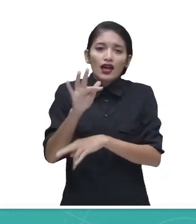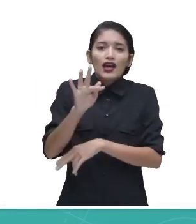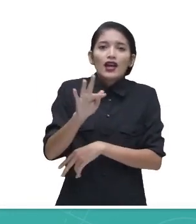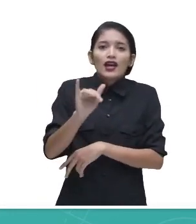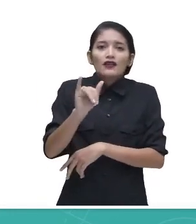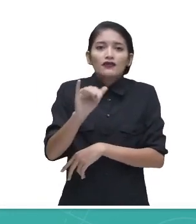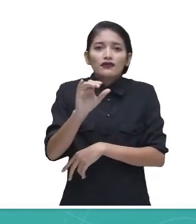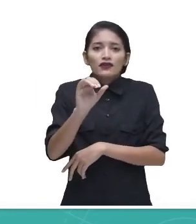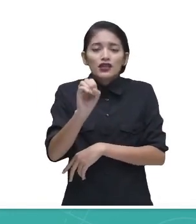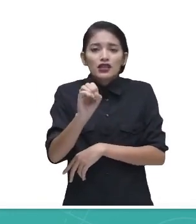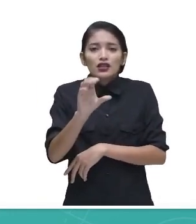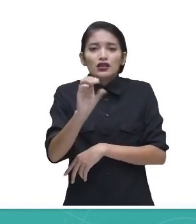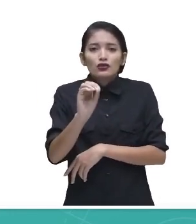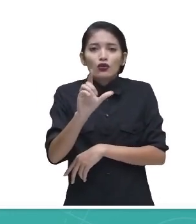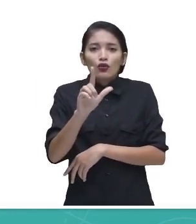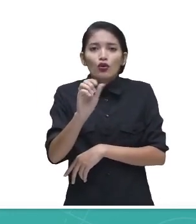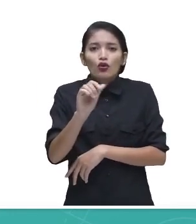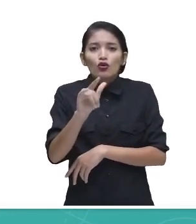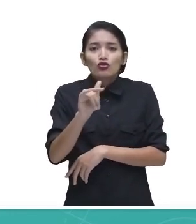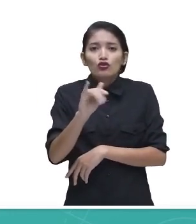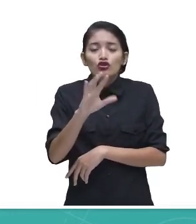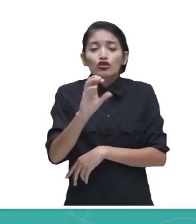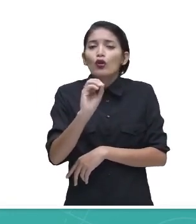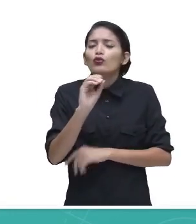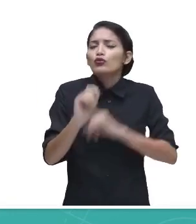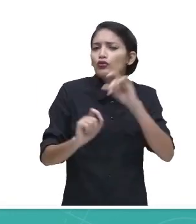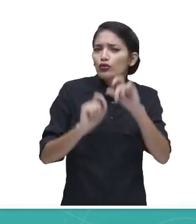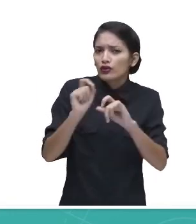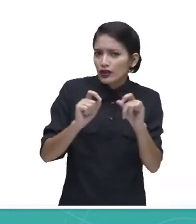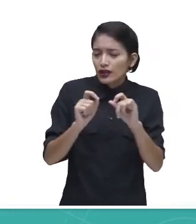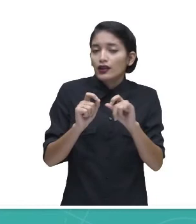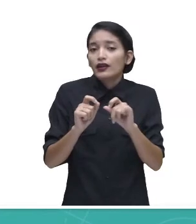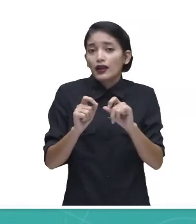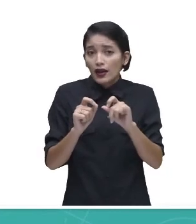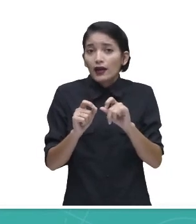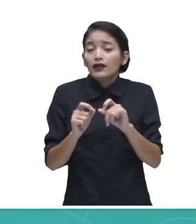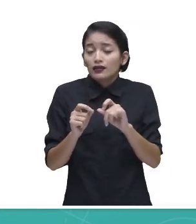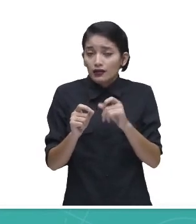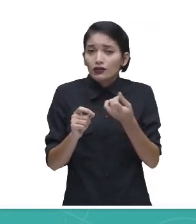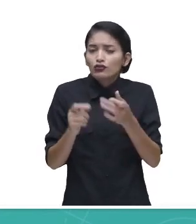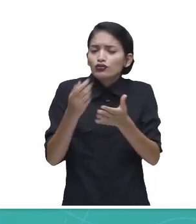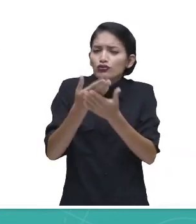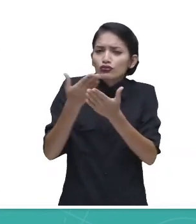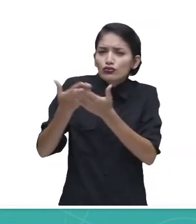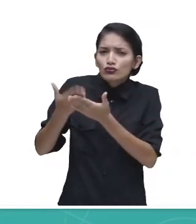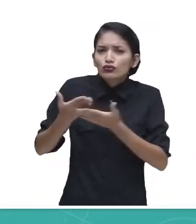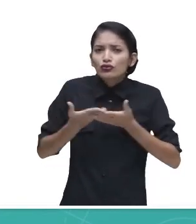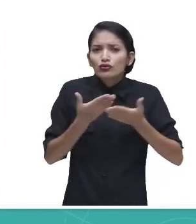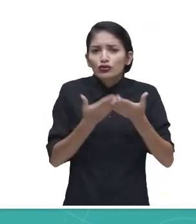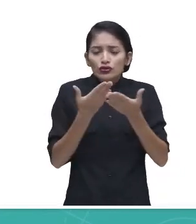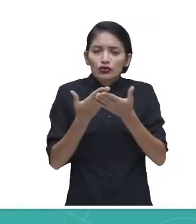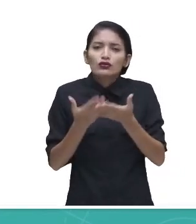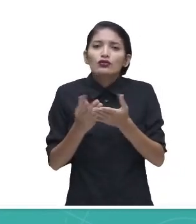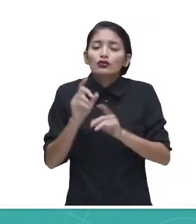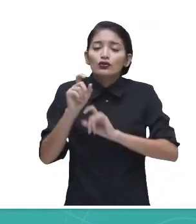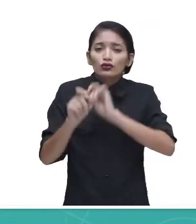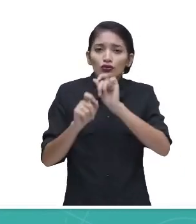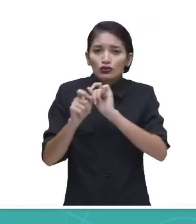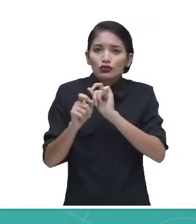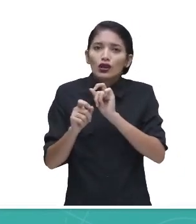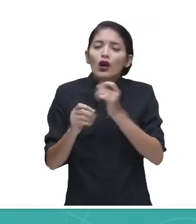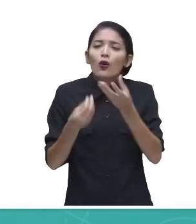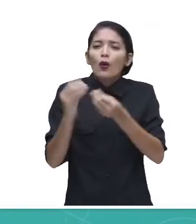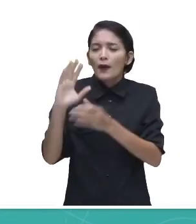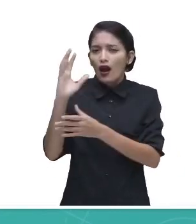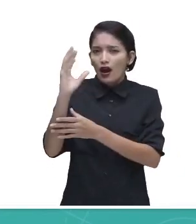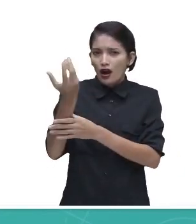que a fisiologia, ela é a parte da biologia, a parte do estudo, né? Que se trata do